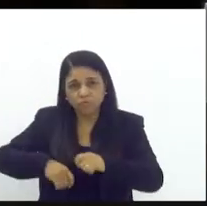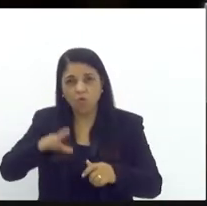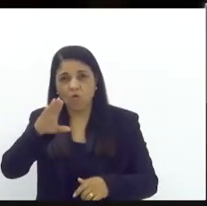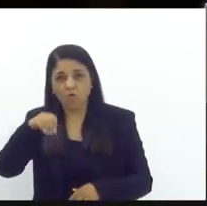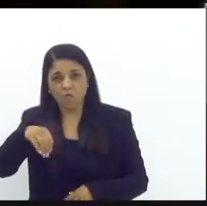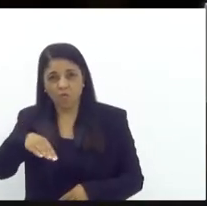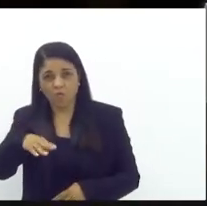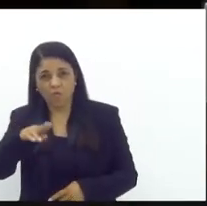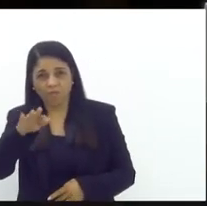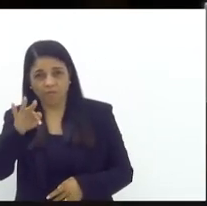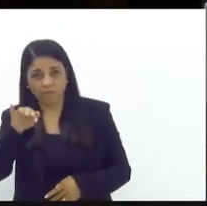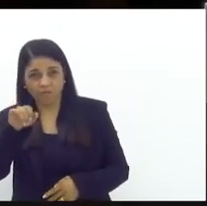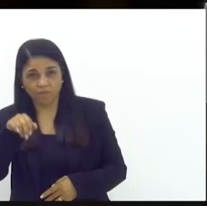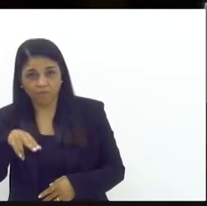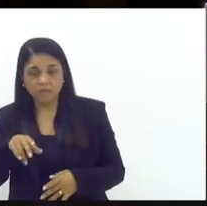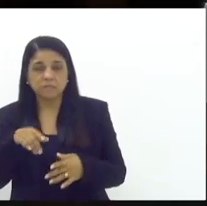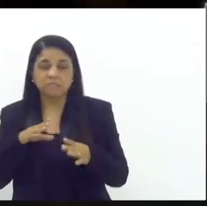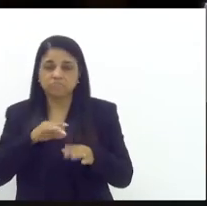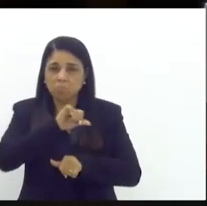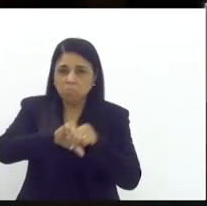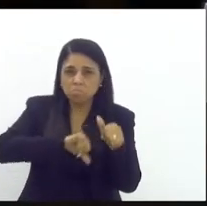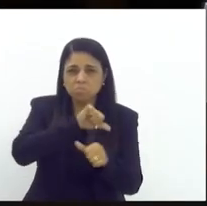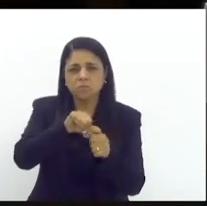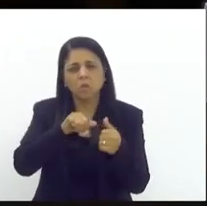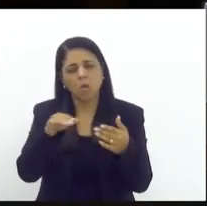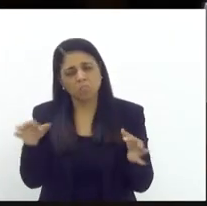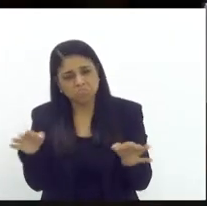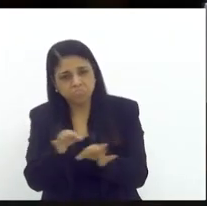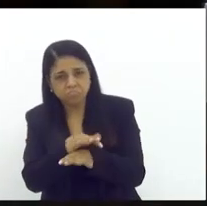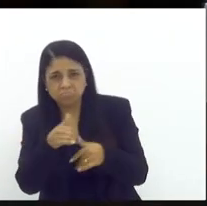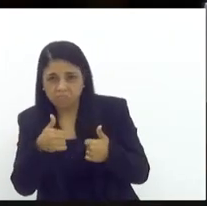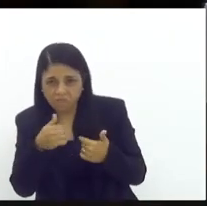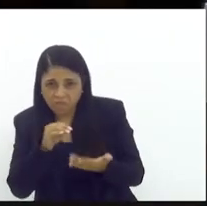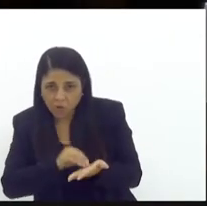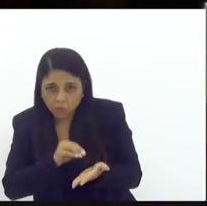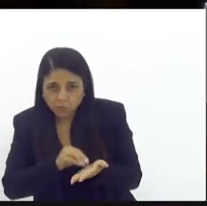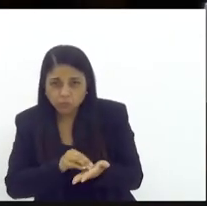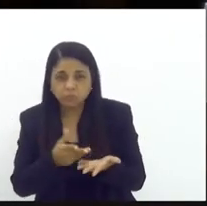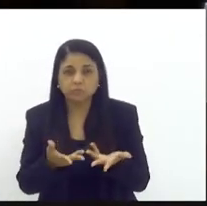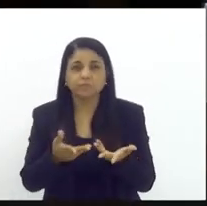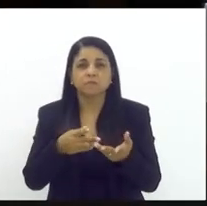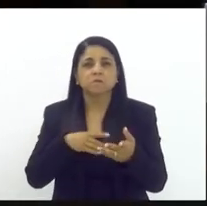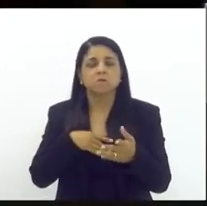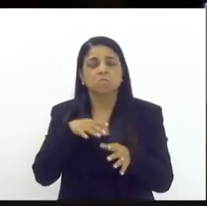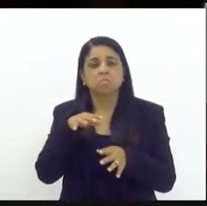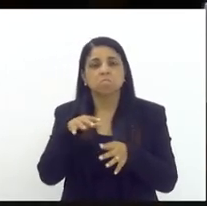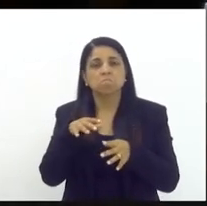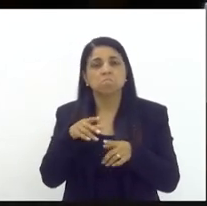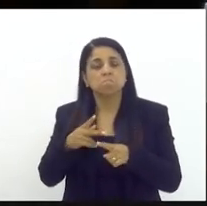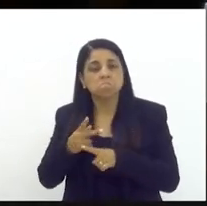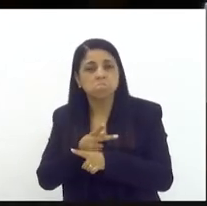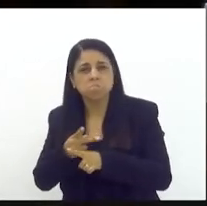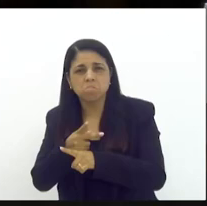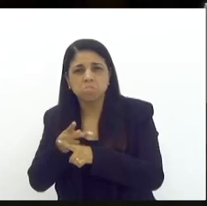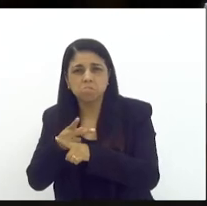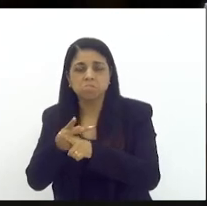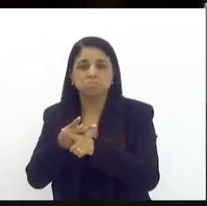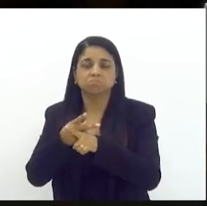algumas alterações como a não cumulatividade que não foi completa se buscou de outra parte melhorar